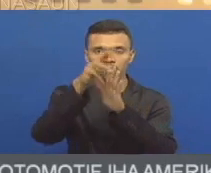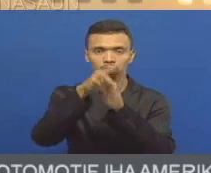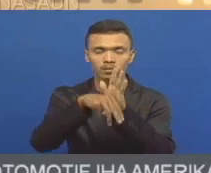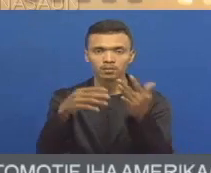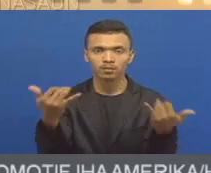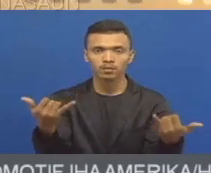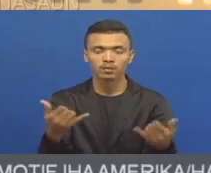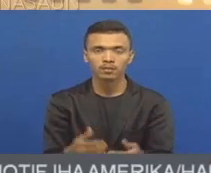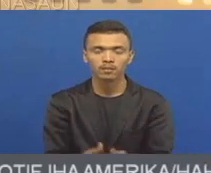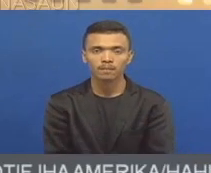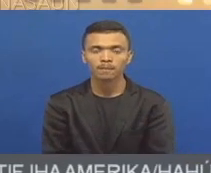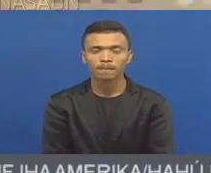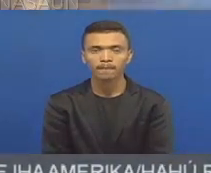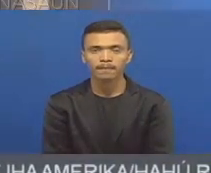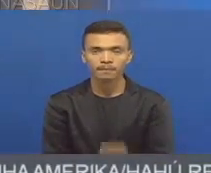Rio.